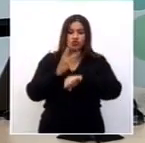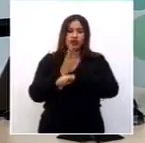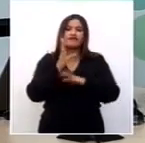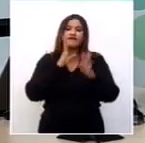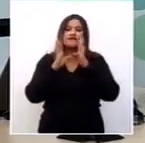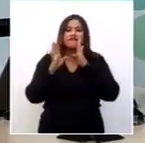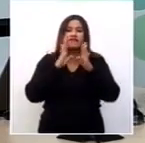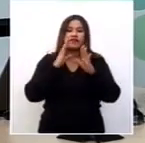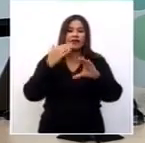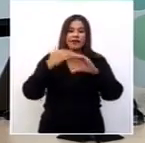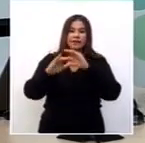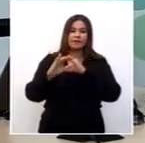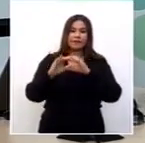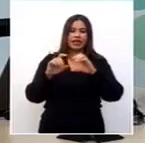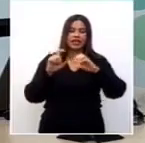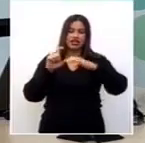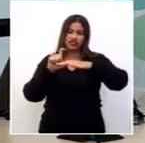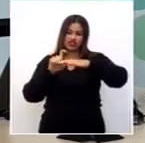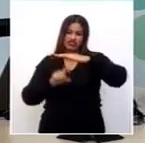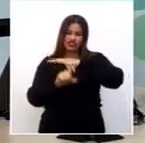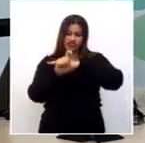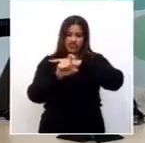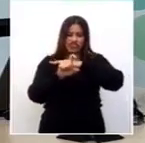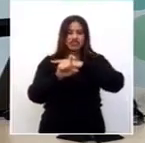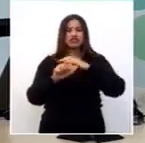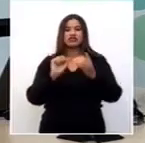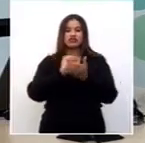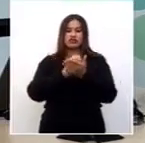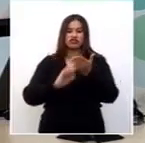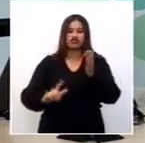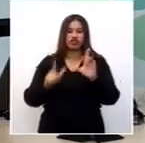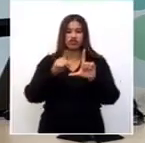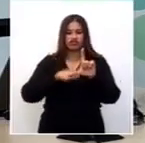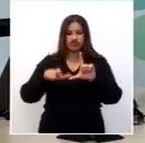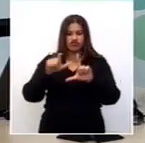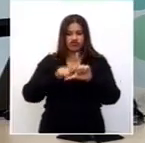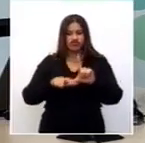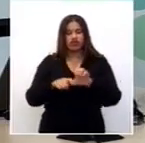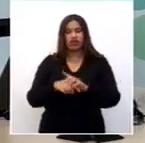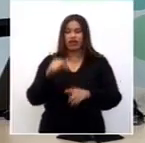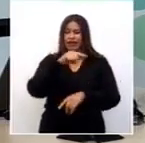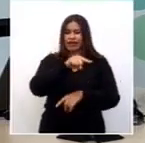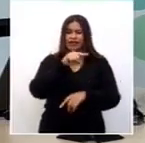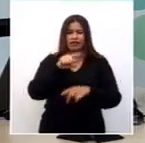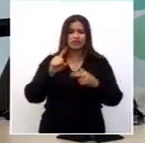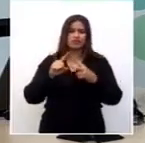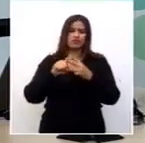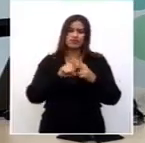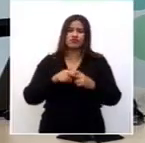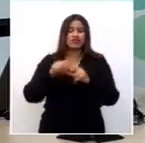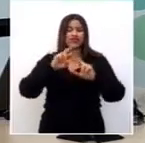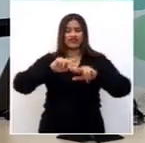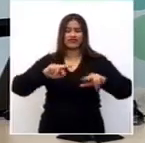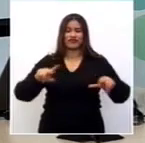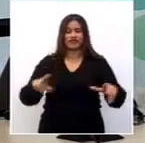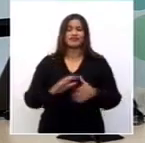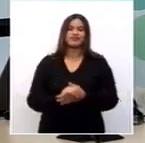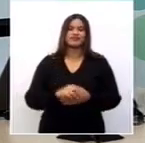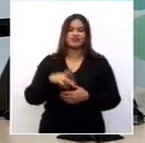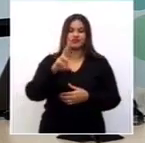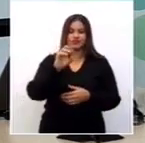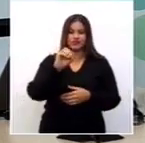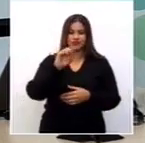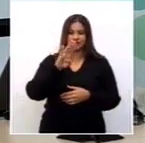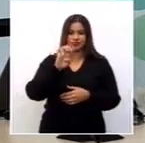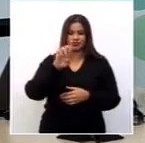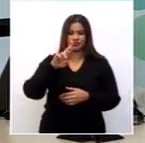Facebook, e-mail, Teams e atividades digitadas. Então, ela está utilizando mais de um recurso. A professora Roberta falou que